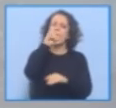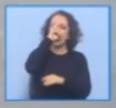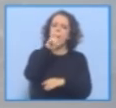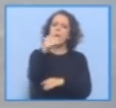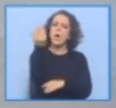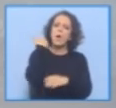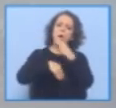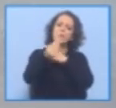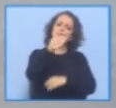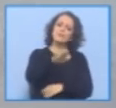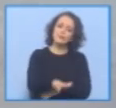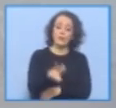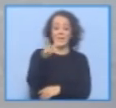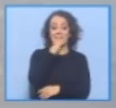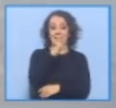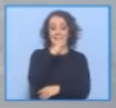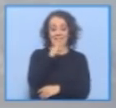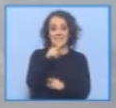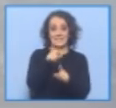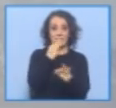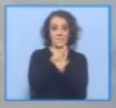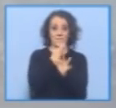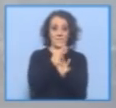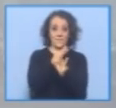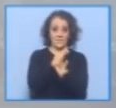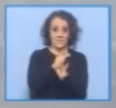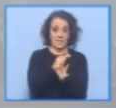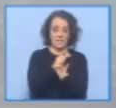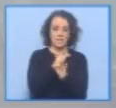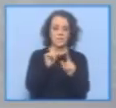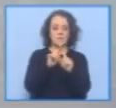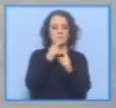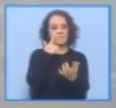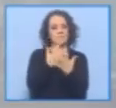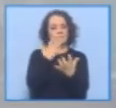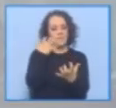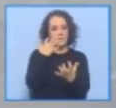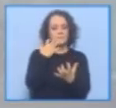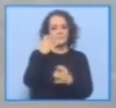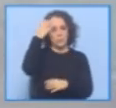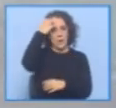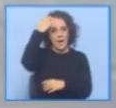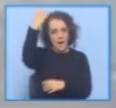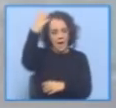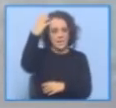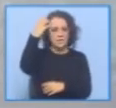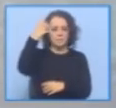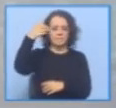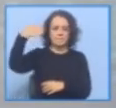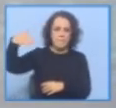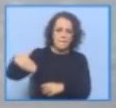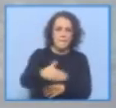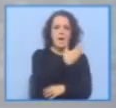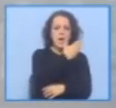era pequena, e está a dizer que estas festividades e este assinalar desta passagem dos Reis também se